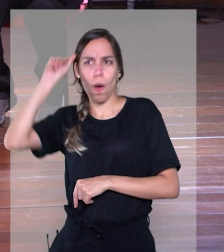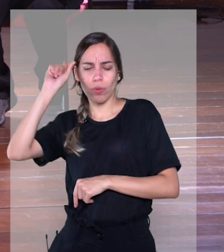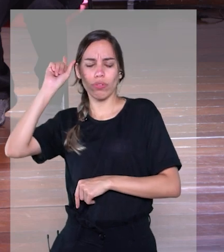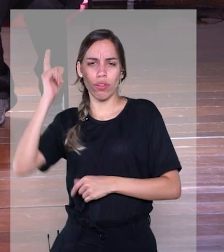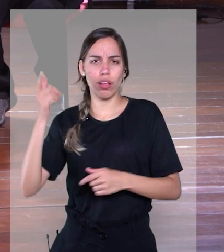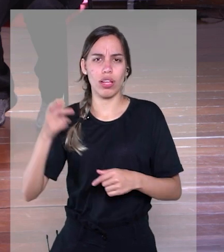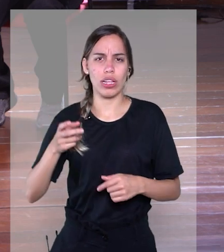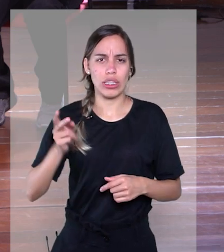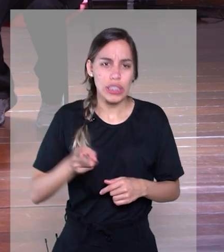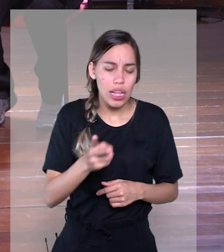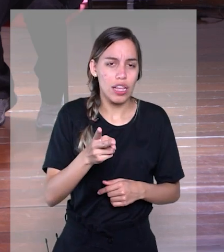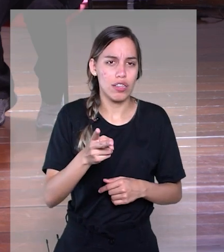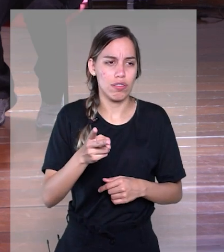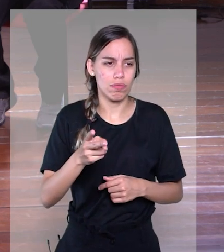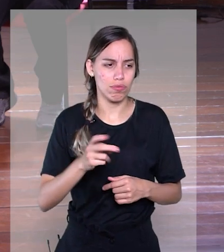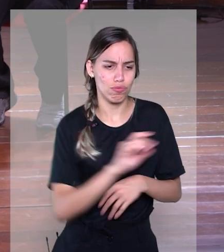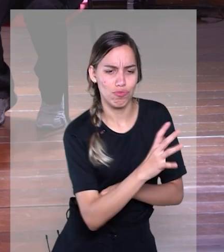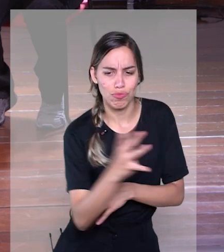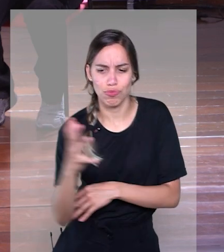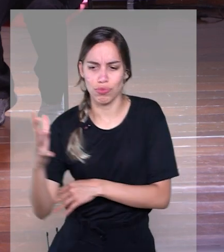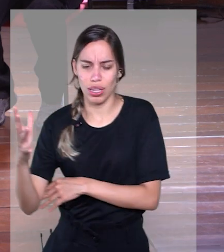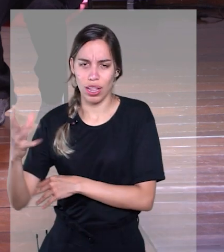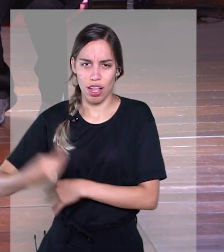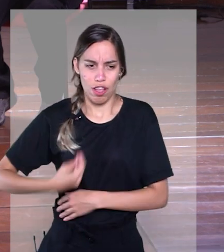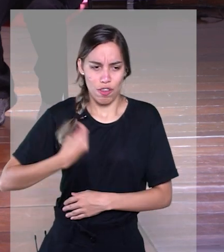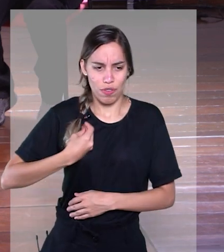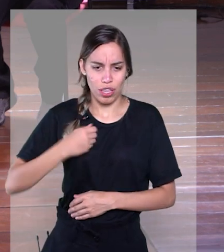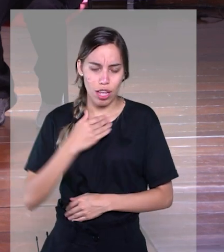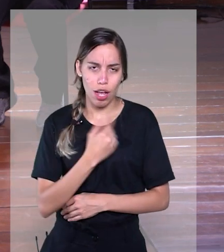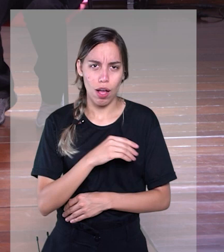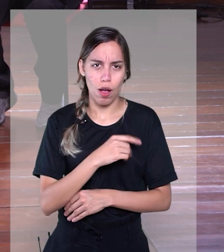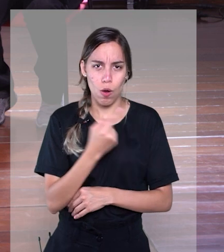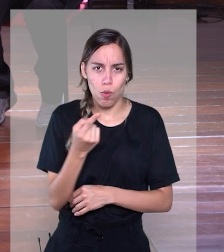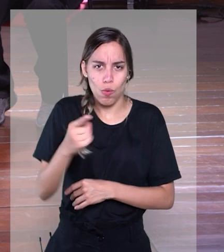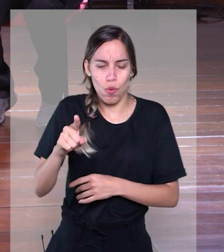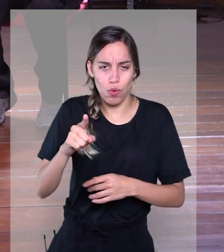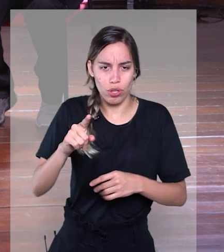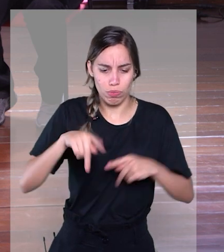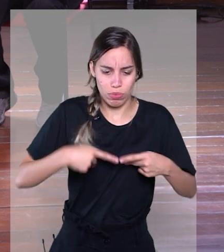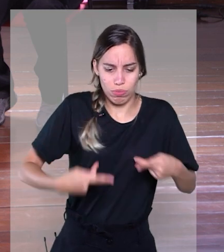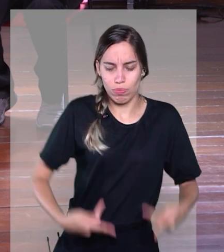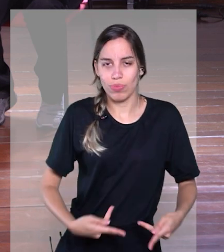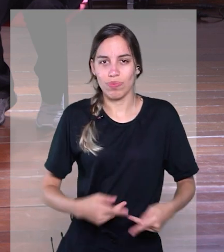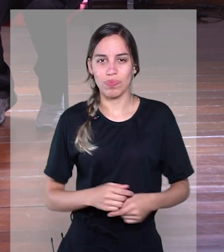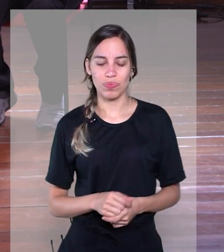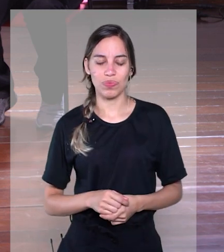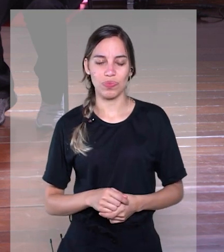sempre, mato adentro, imagem, vida última dos seres. Essa frase me arrepia, porque é